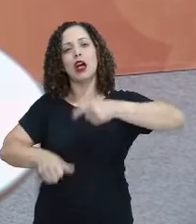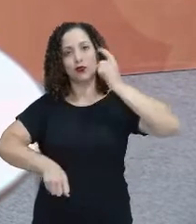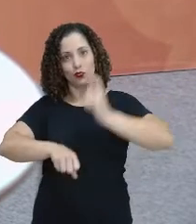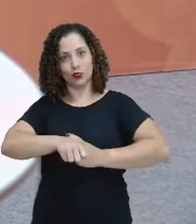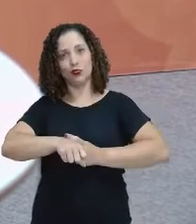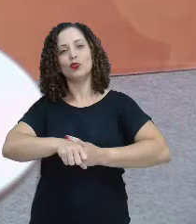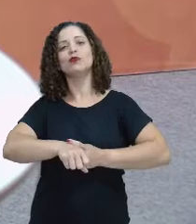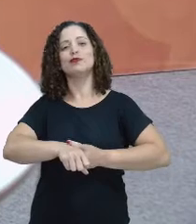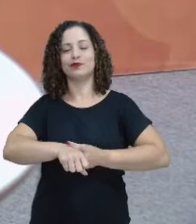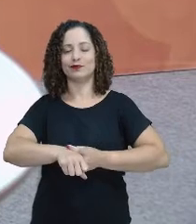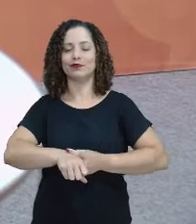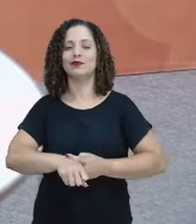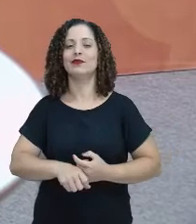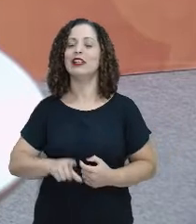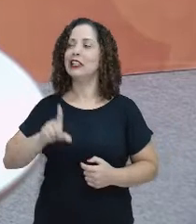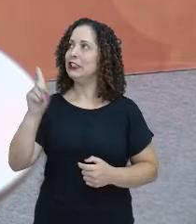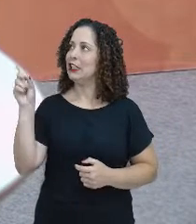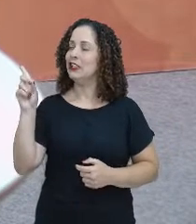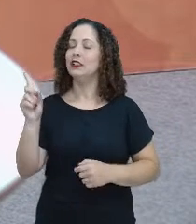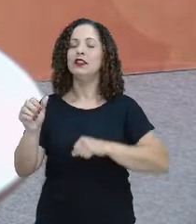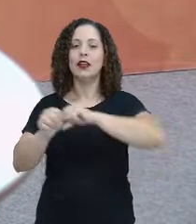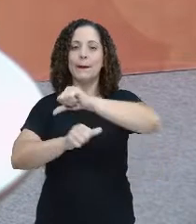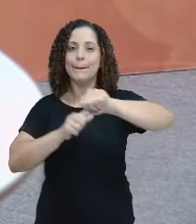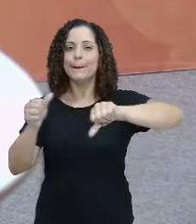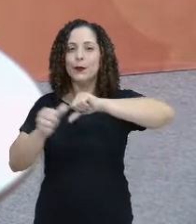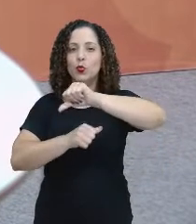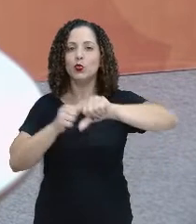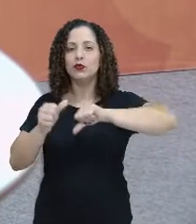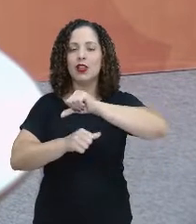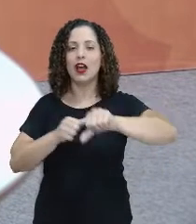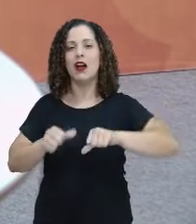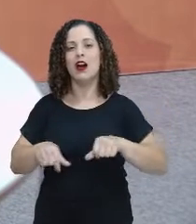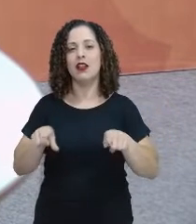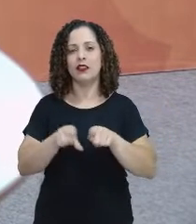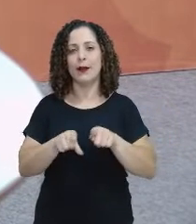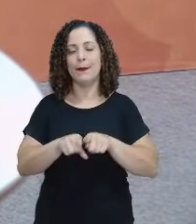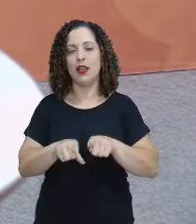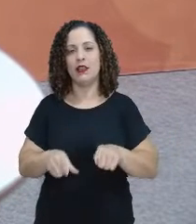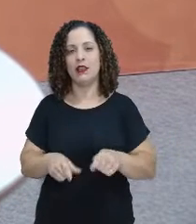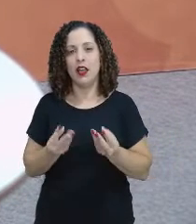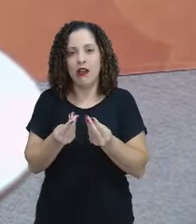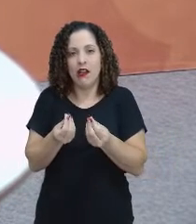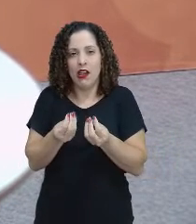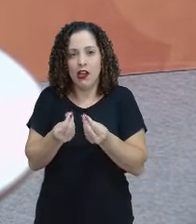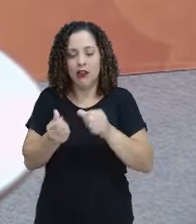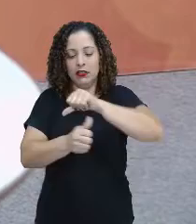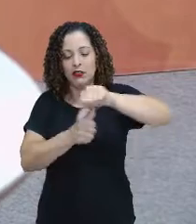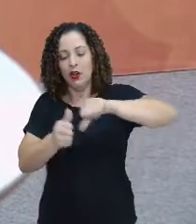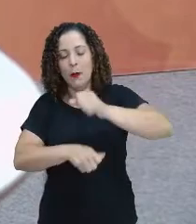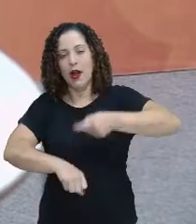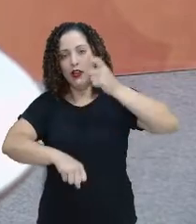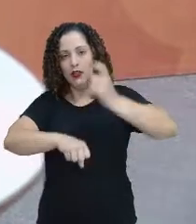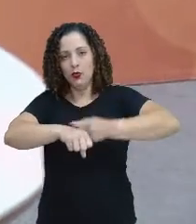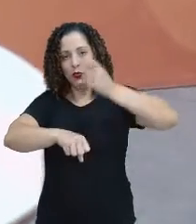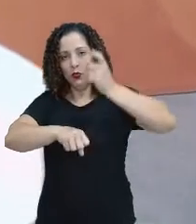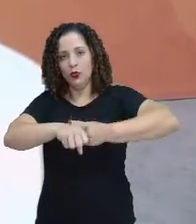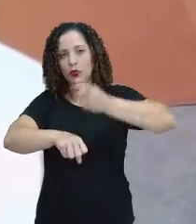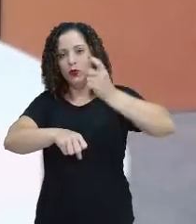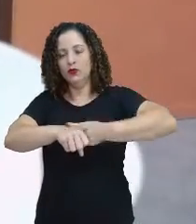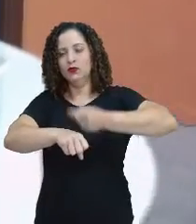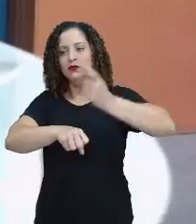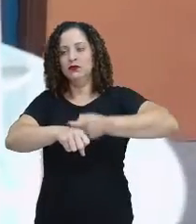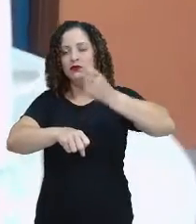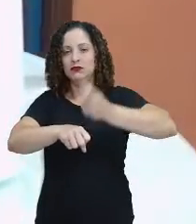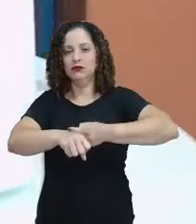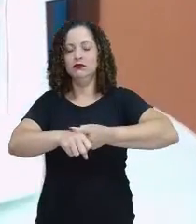Ele muda e vai mudar a consistência do ovo, tá certo? Ele muda, veja que ele ficou uma